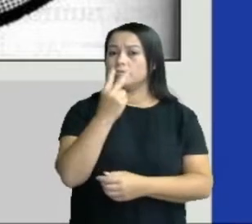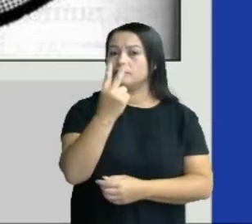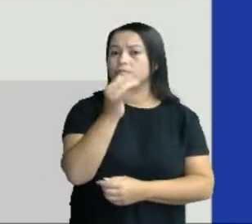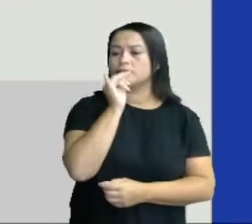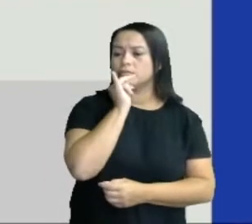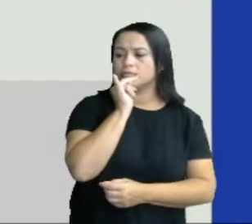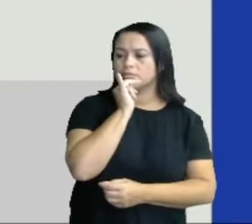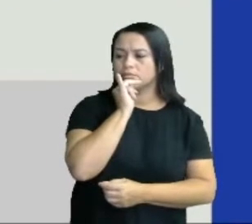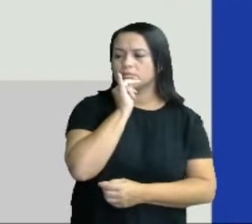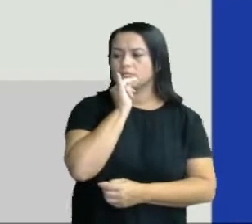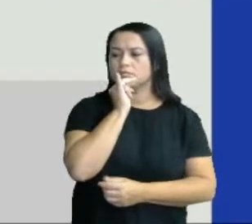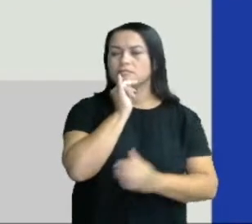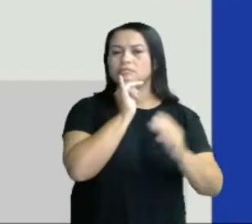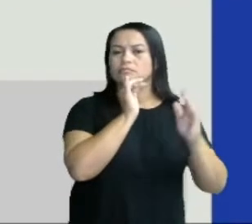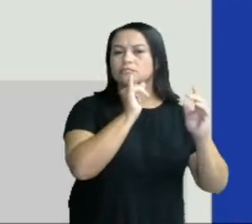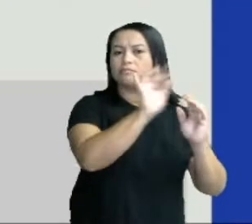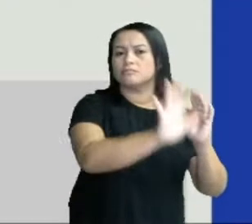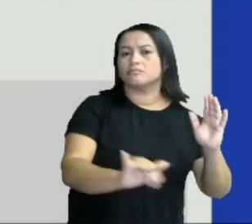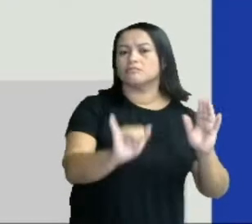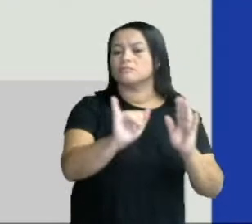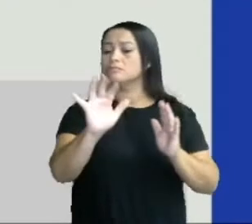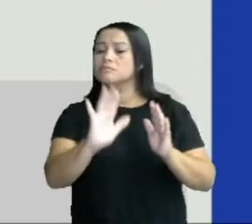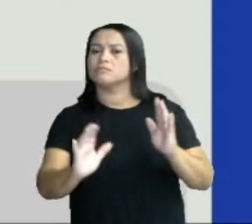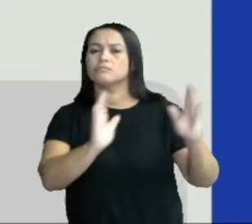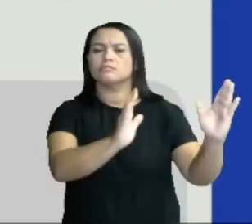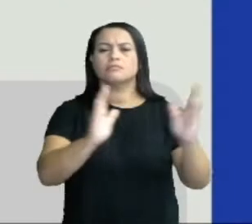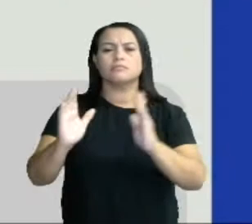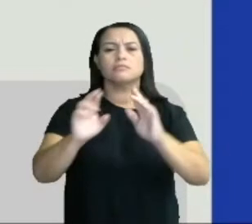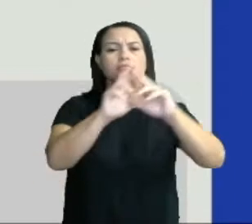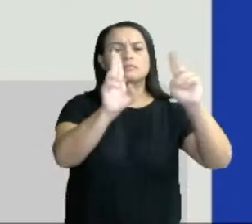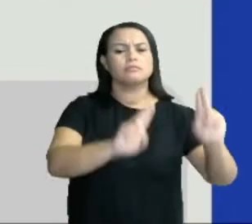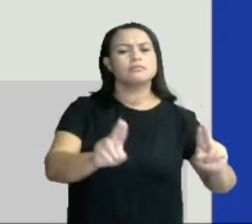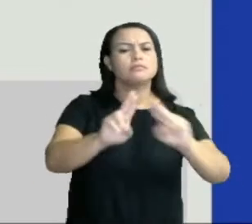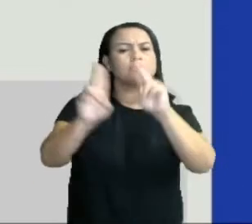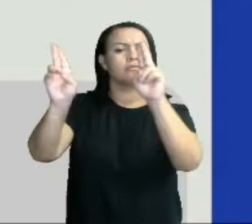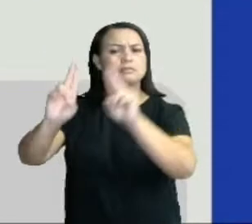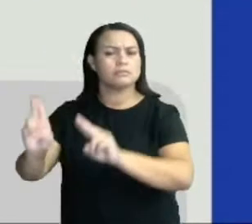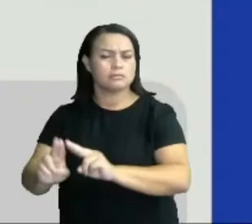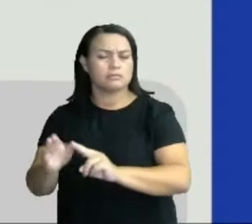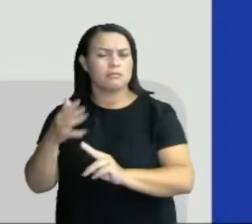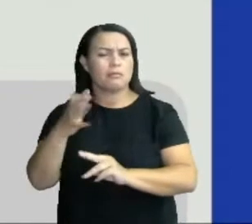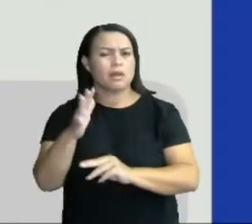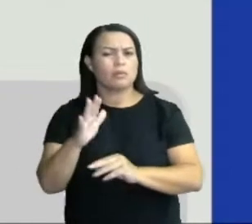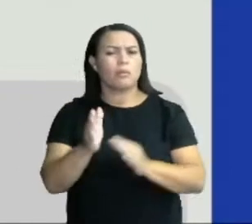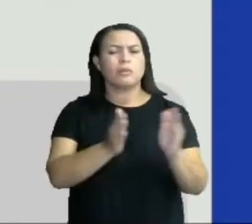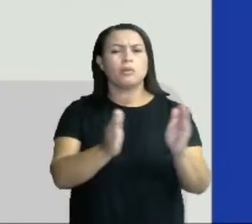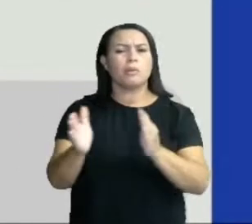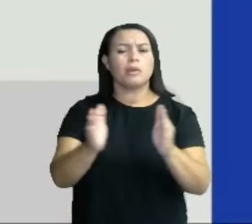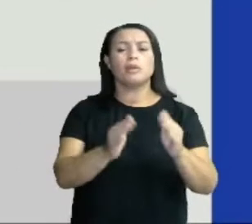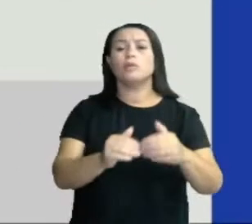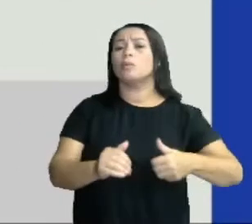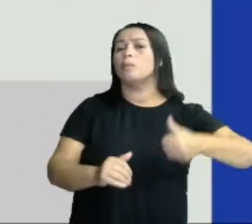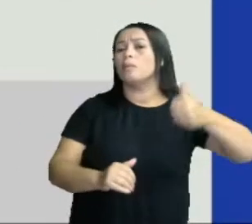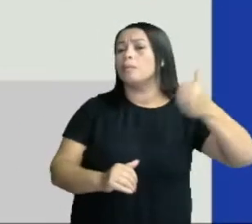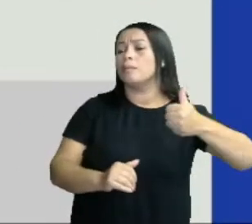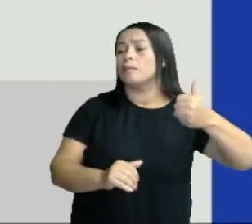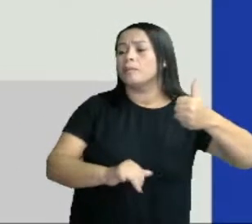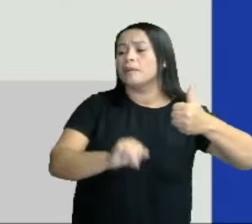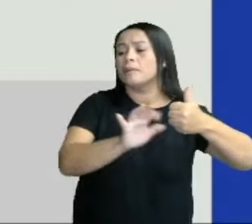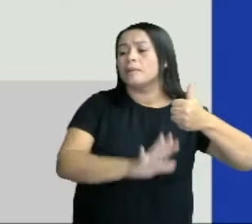exemplos de mapas que foram confeccionados mais ou menos nesse período, tá? O primeiro deles foi confeccionado